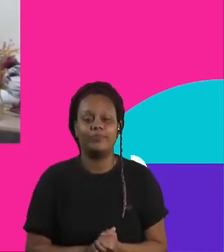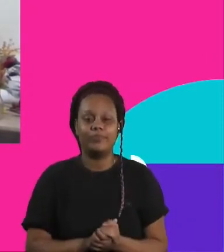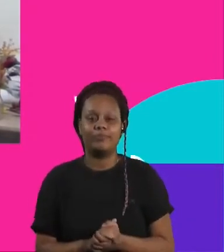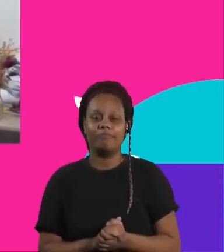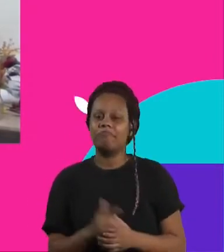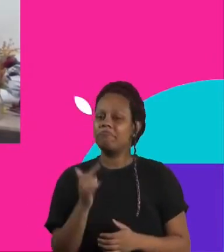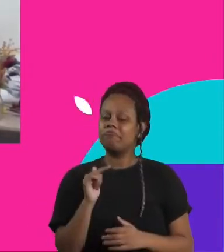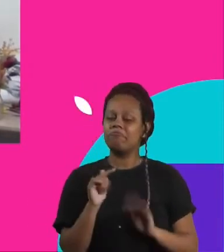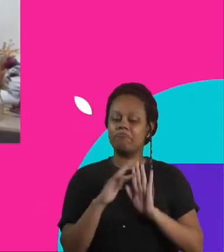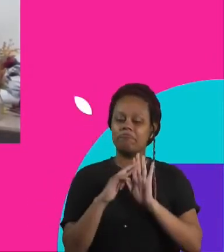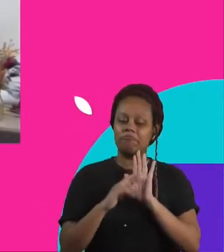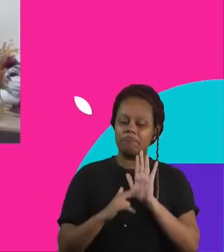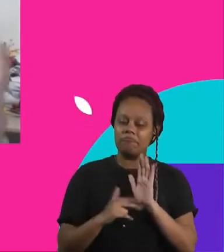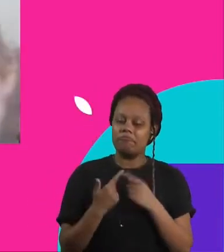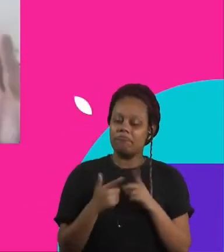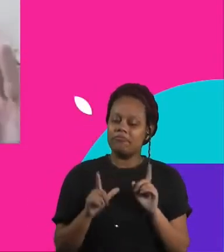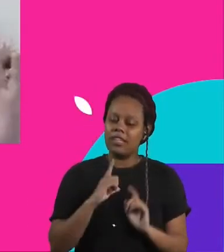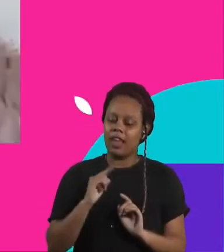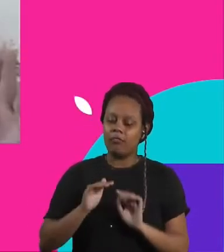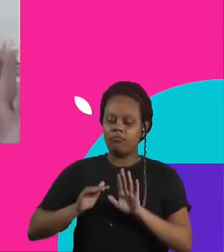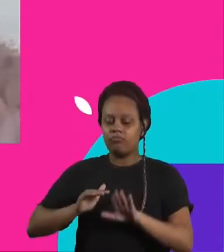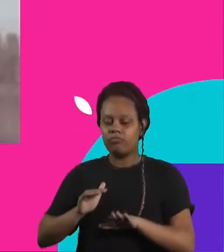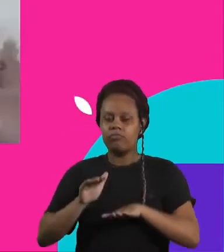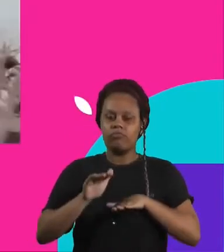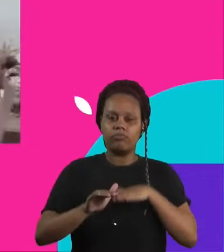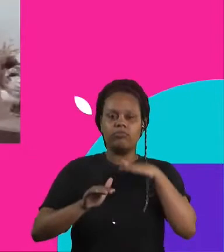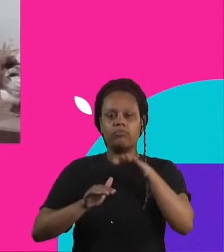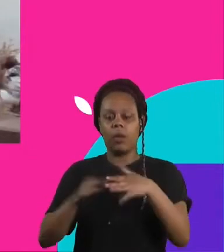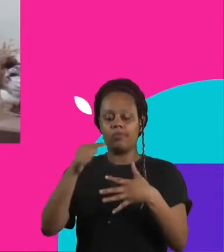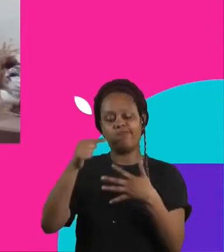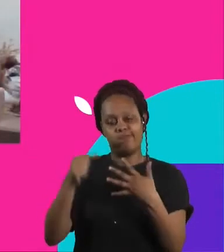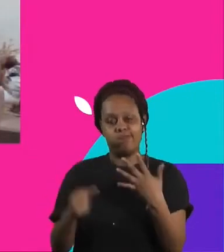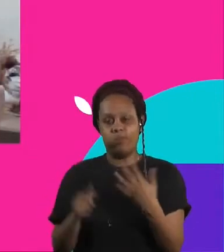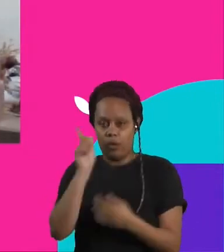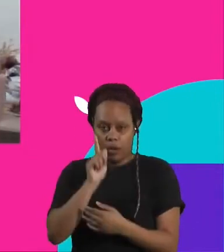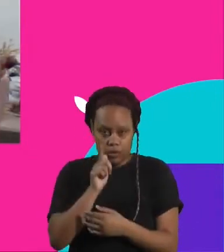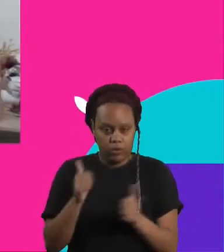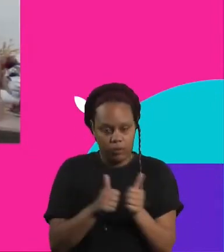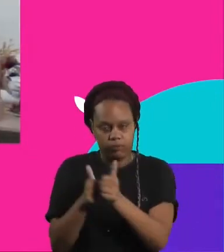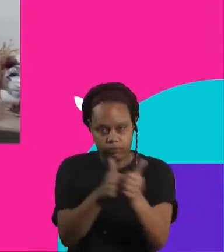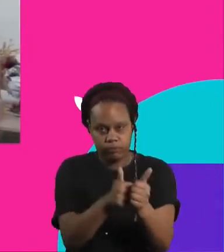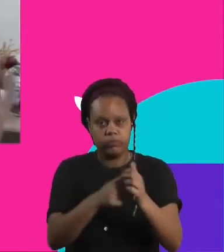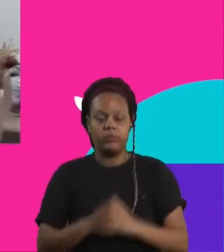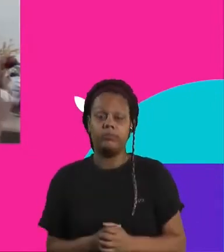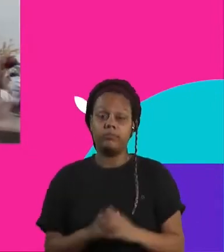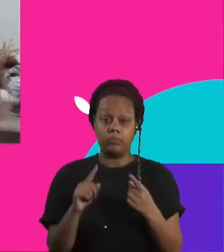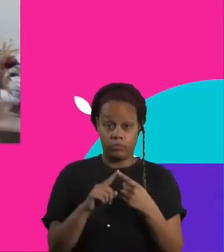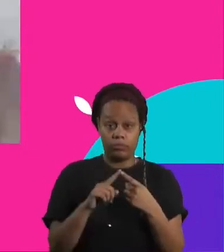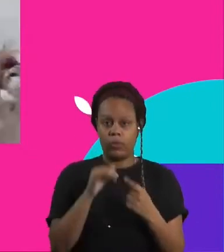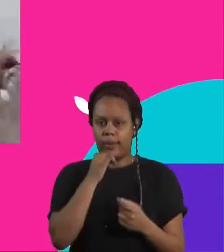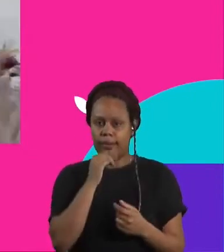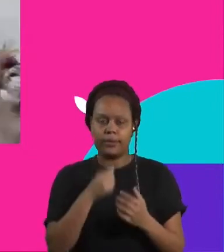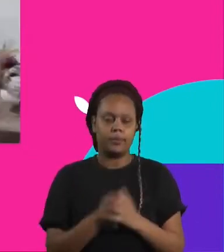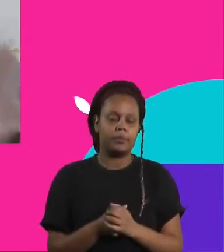tem receita, mas eu acho que tem passos gerais que dá para ser seguido. Um primeiro passo, eu acho que está